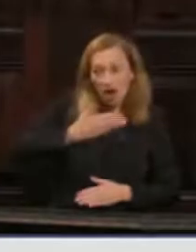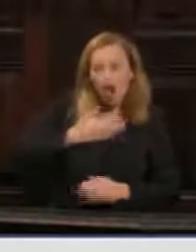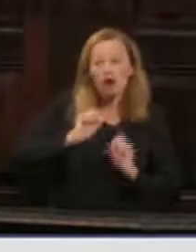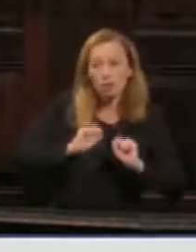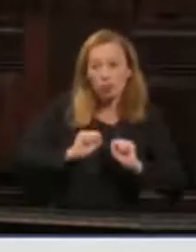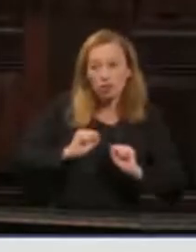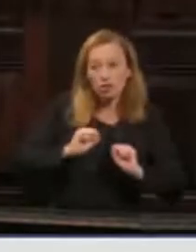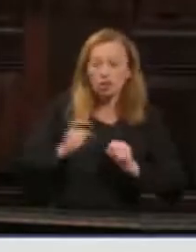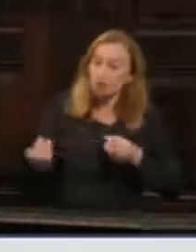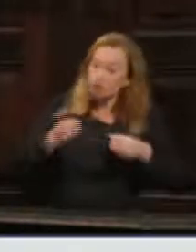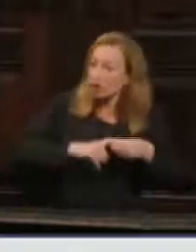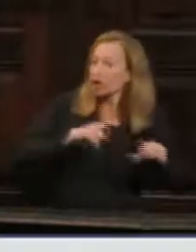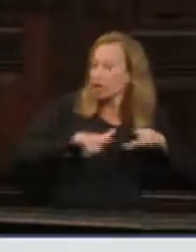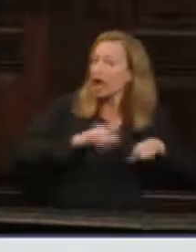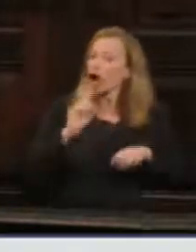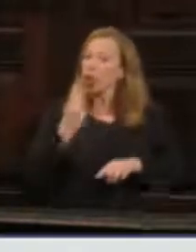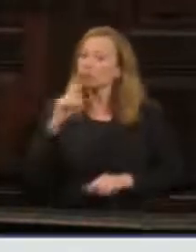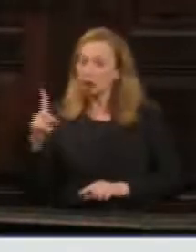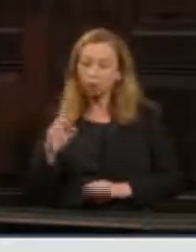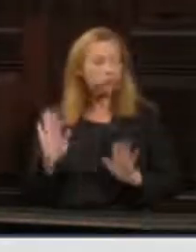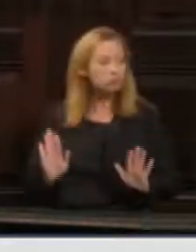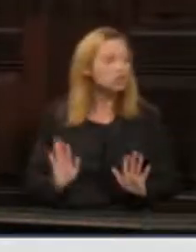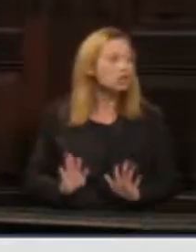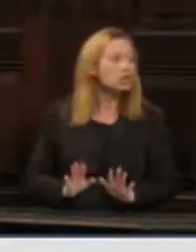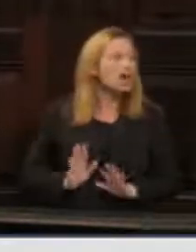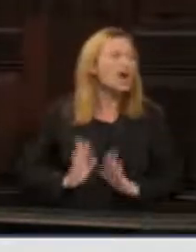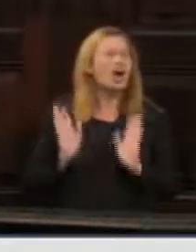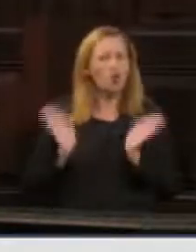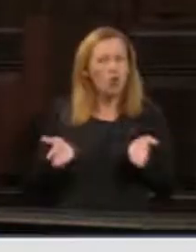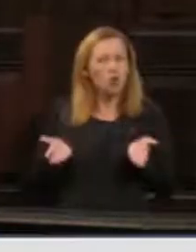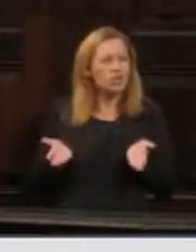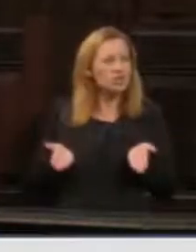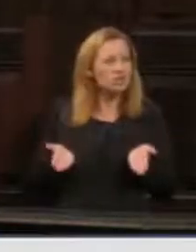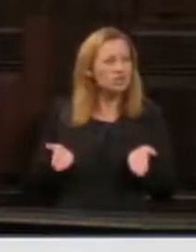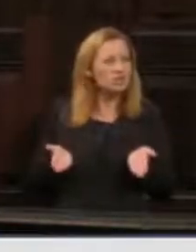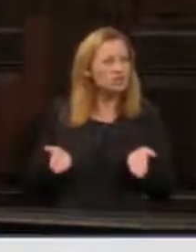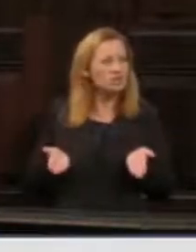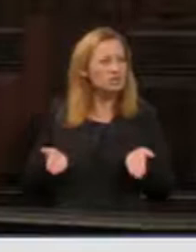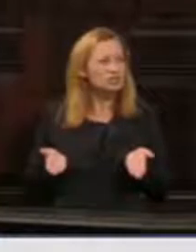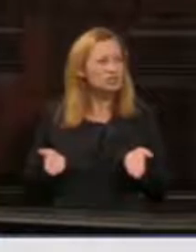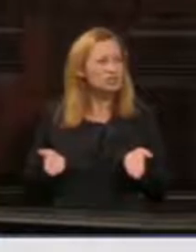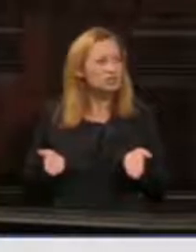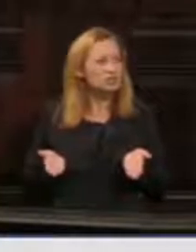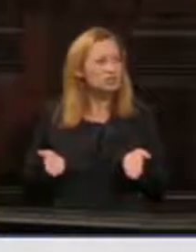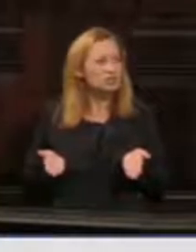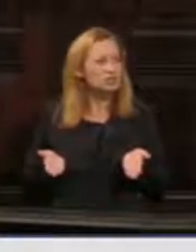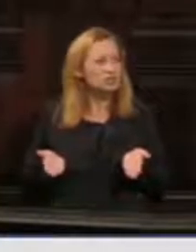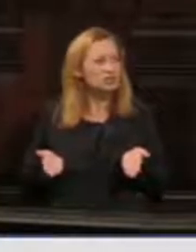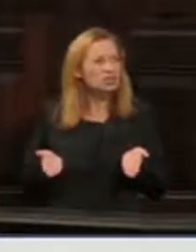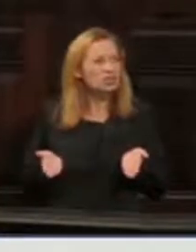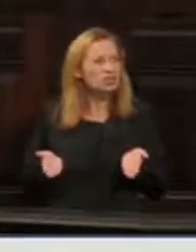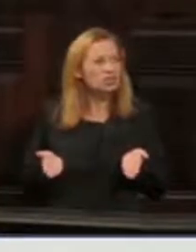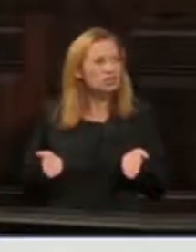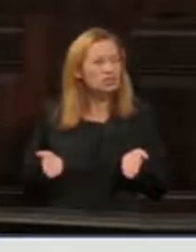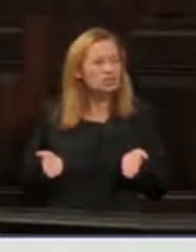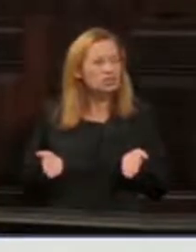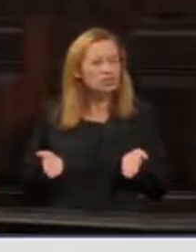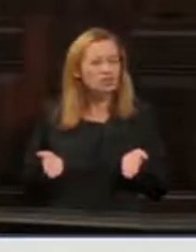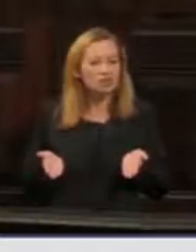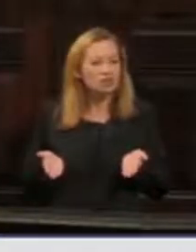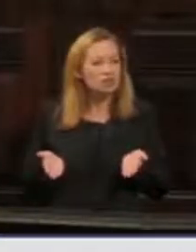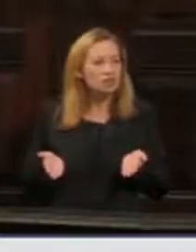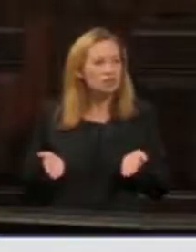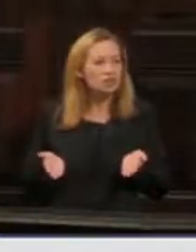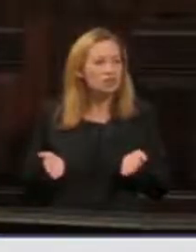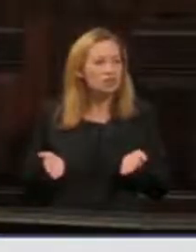assumir. Agora, a gente não ter os suplentes assumindo, ou até a possibilidade de ter qualquer custo com gabinetes,